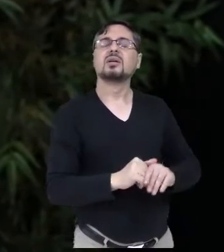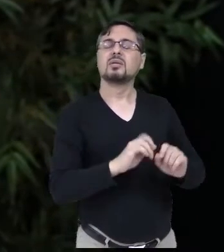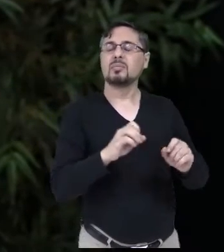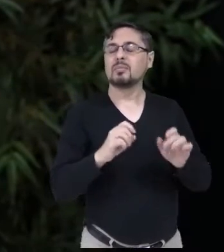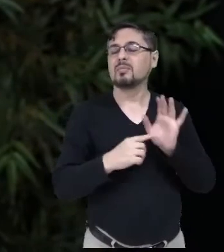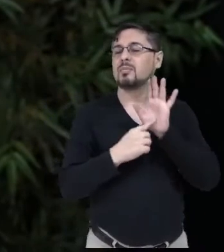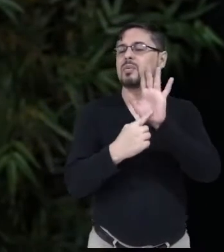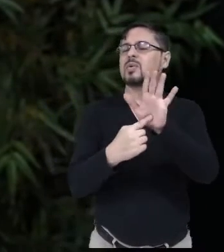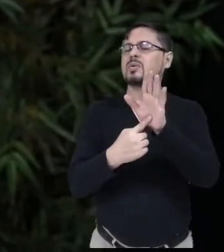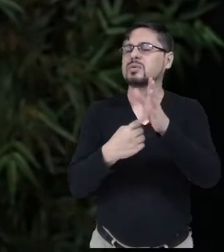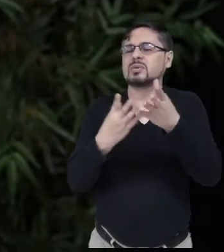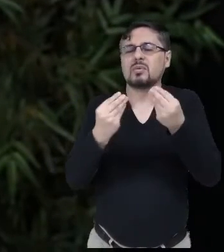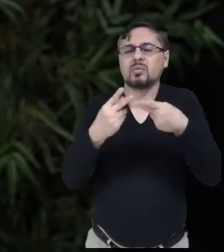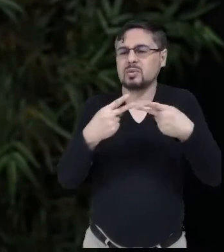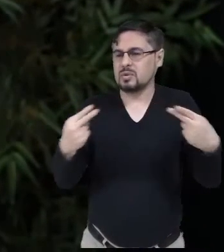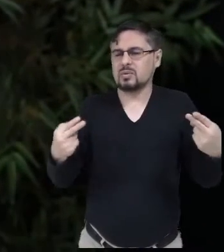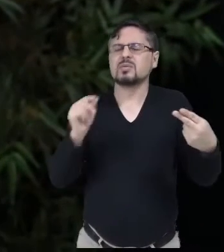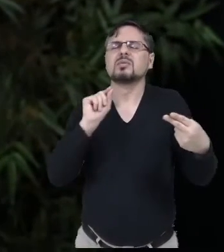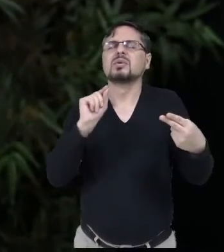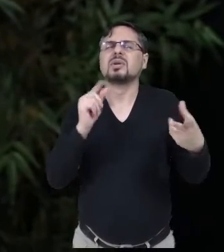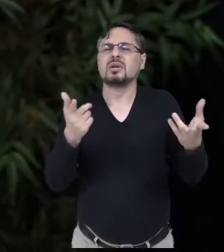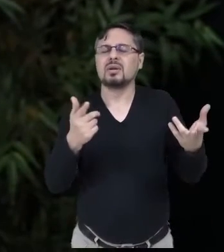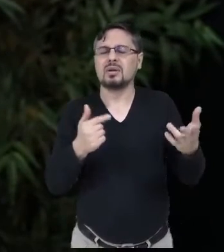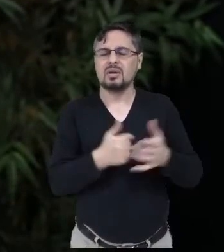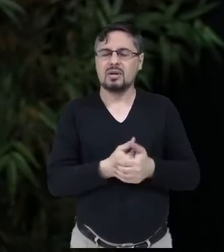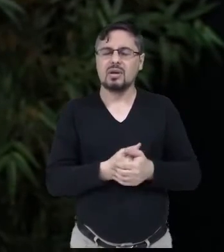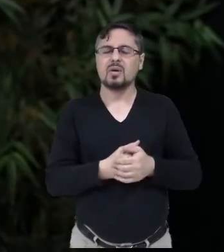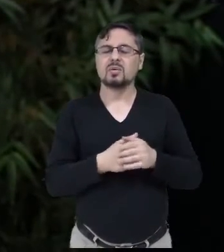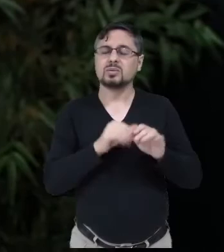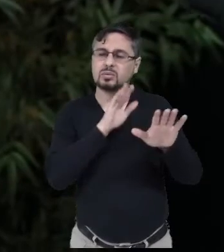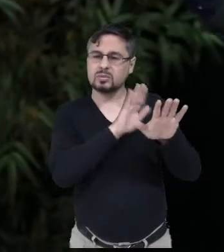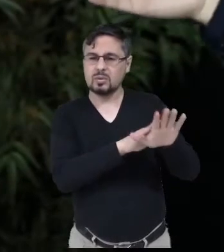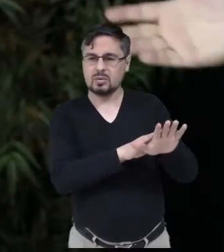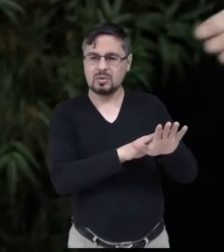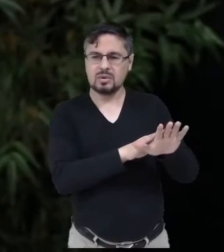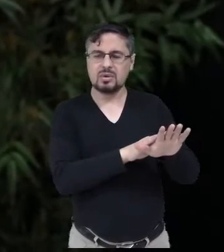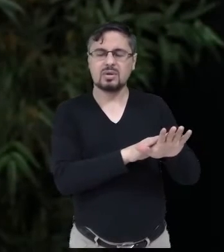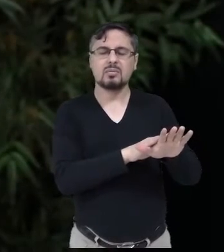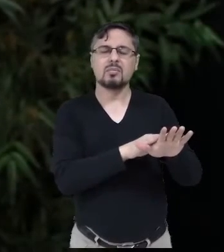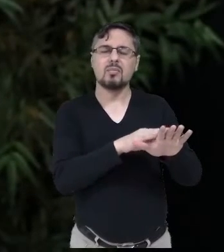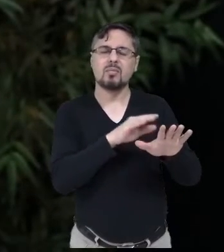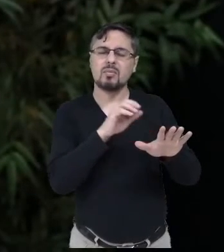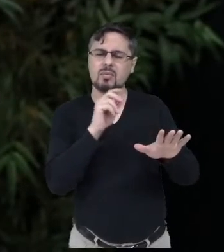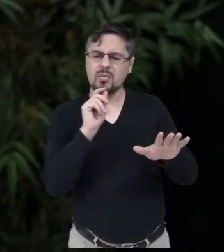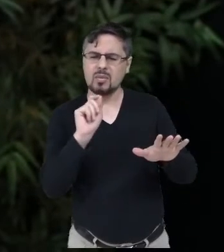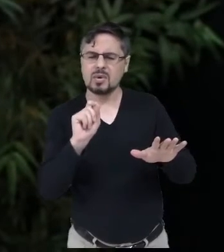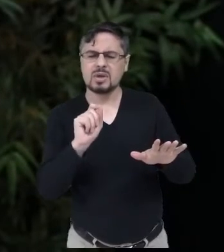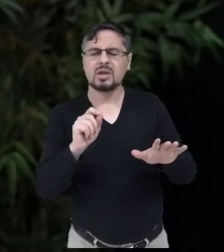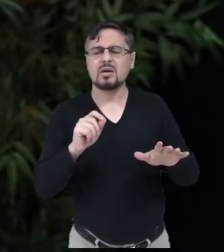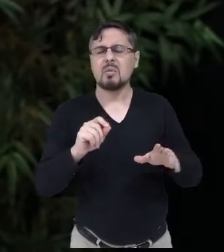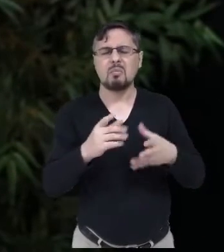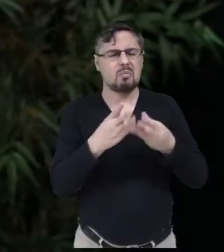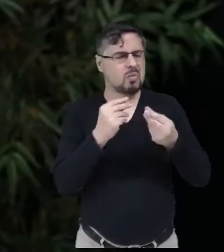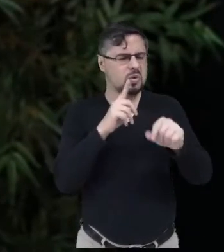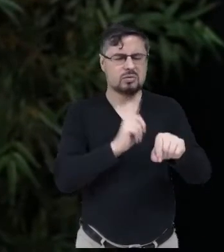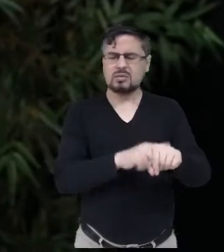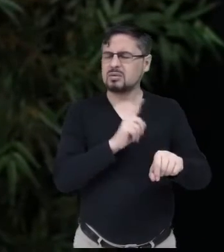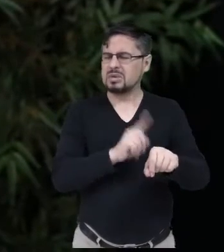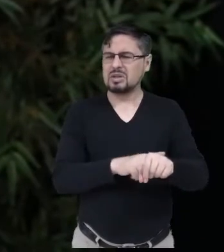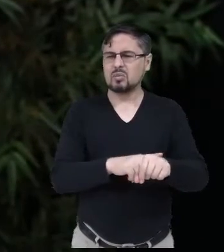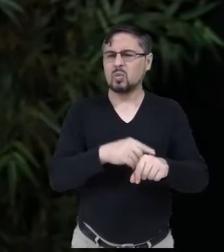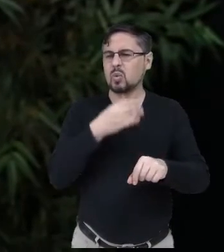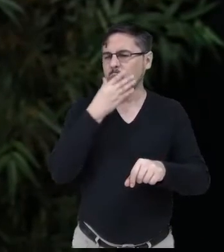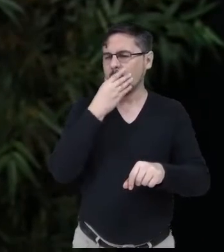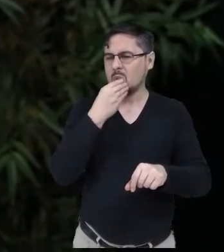que ele revela? Revela que há muito tempo o homem não sentia o toque de outra pessoa, quem sabe na sua mão ou no seu